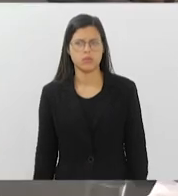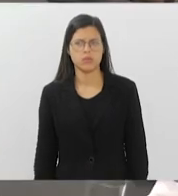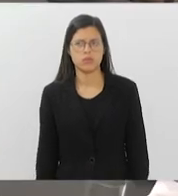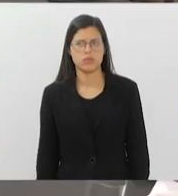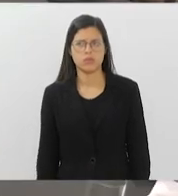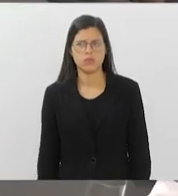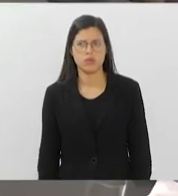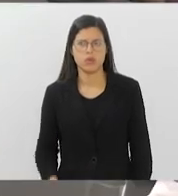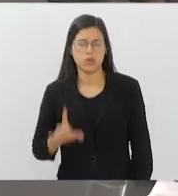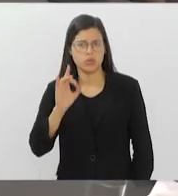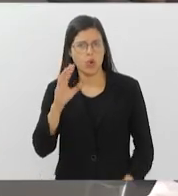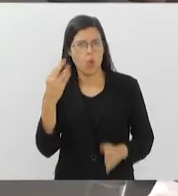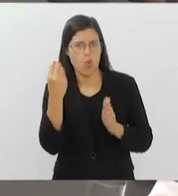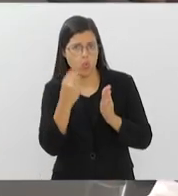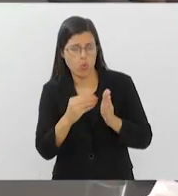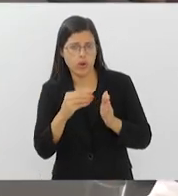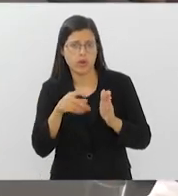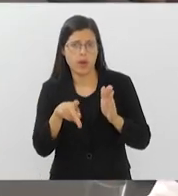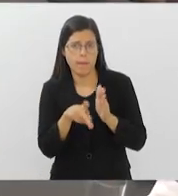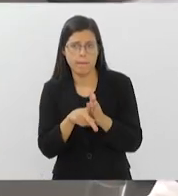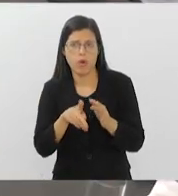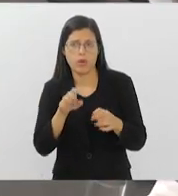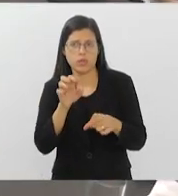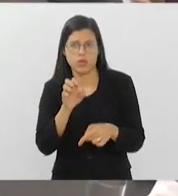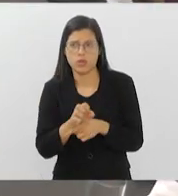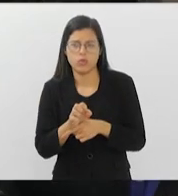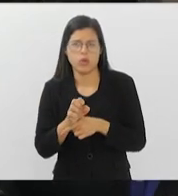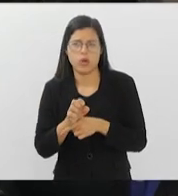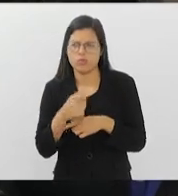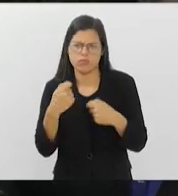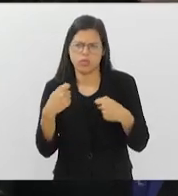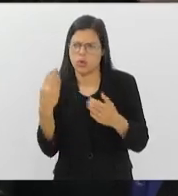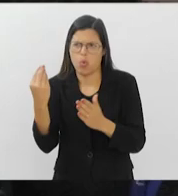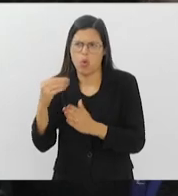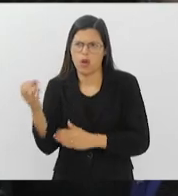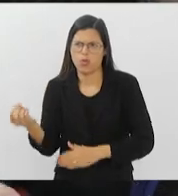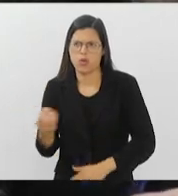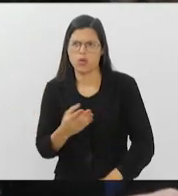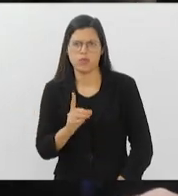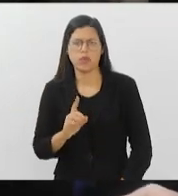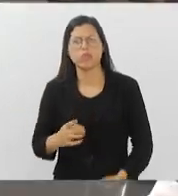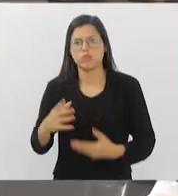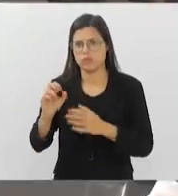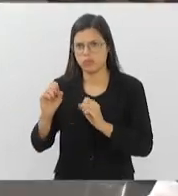Só diz que é para estadual. Não precisa nem dizer que são as novas, só as estaduais. Ok. Ponto. De acordo.